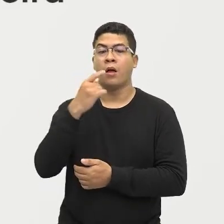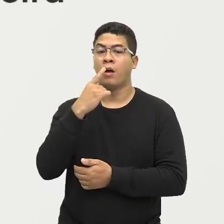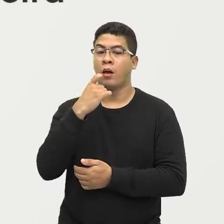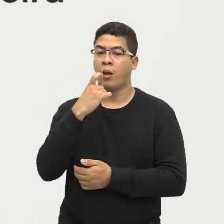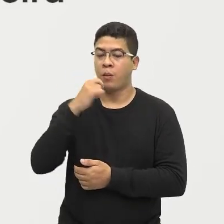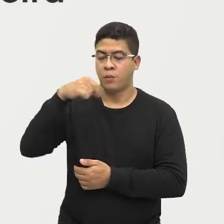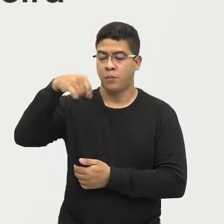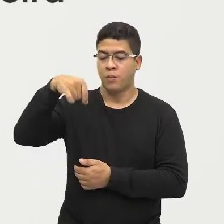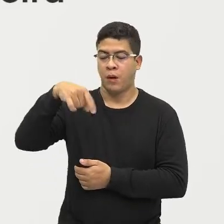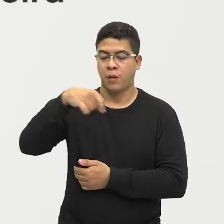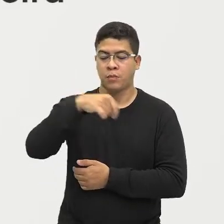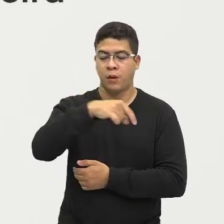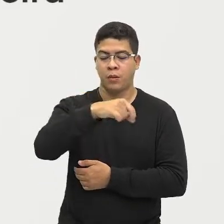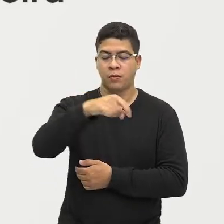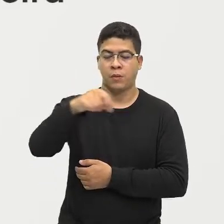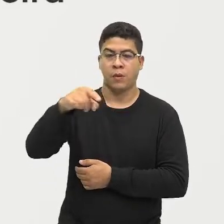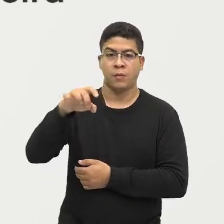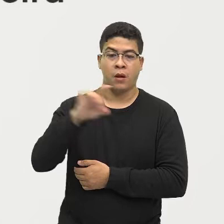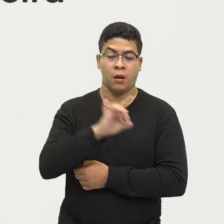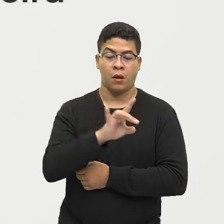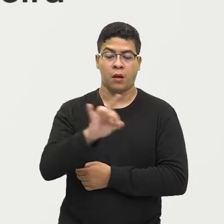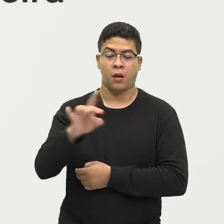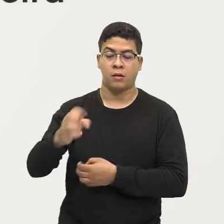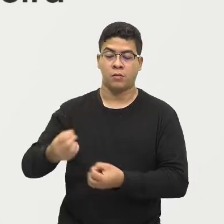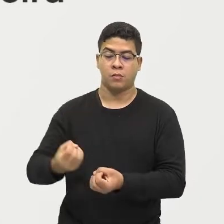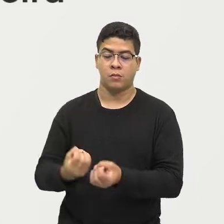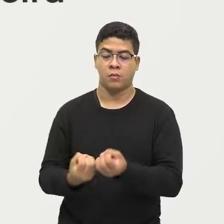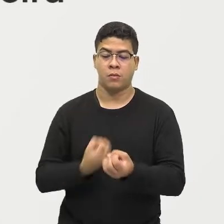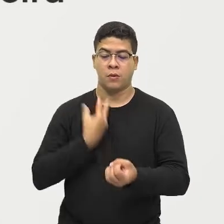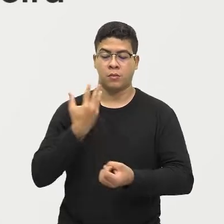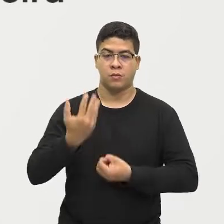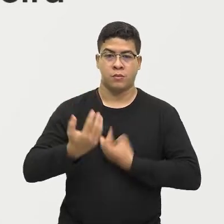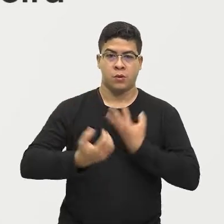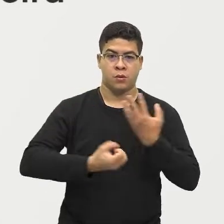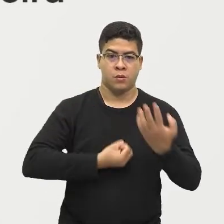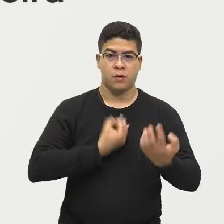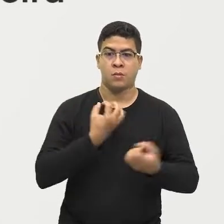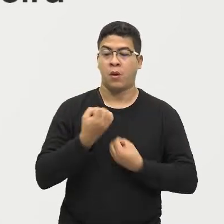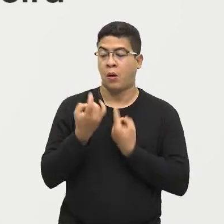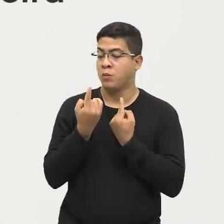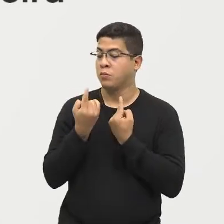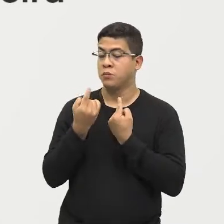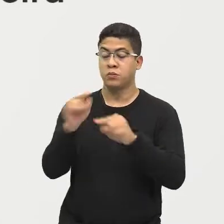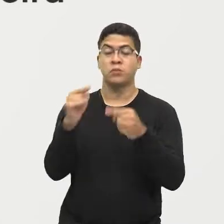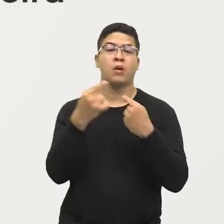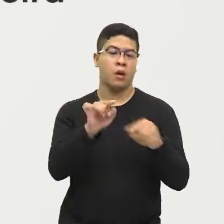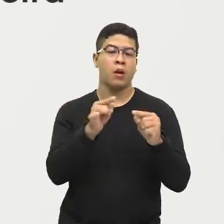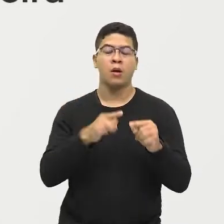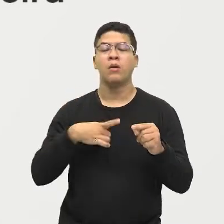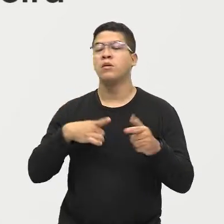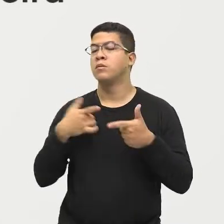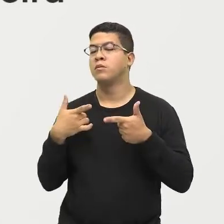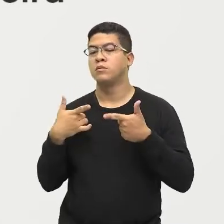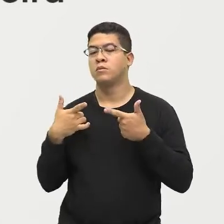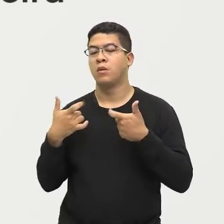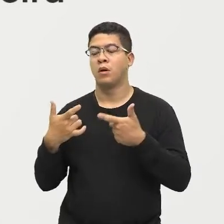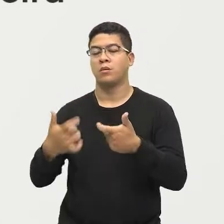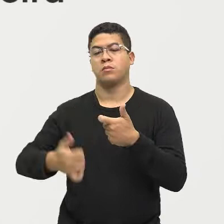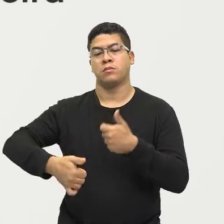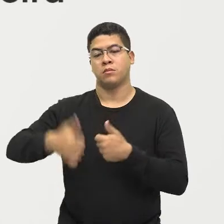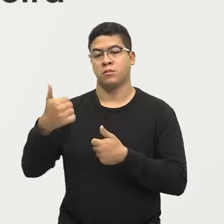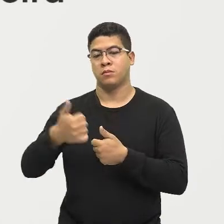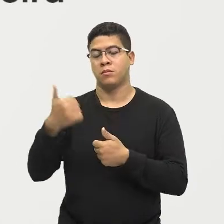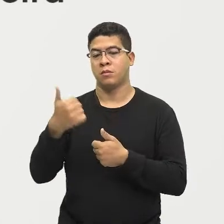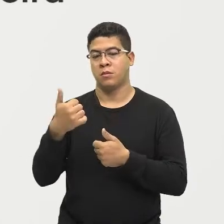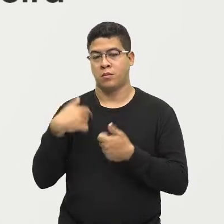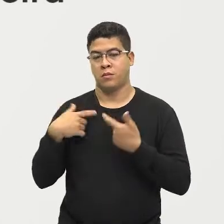de Sangue em Cada Poema, no qual fazia críticas à carnificina produzida pela